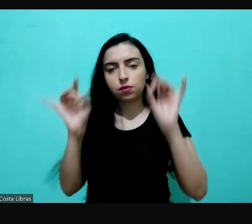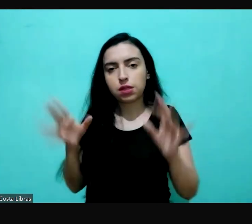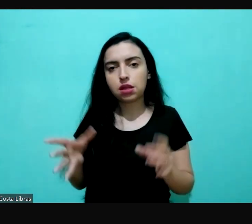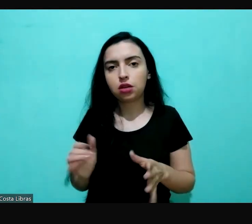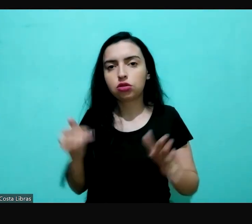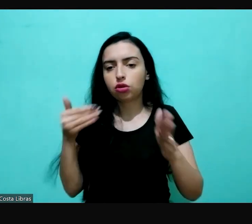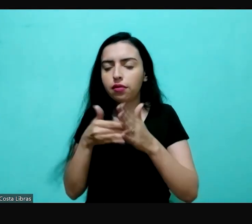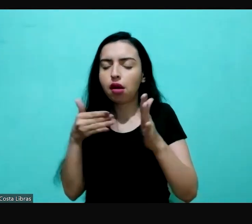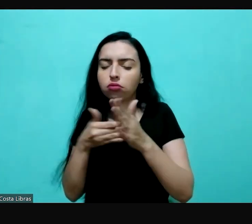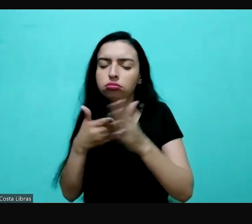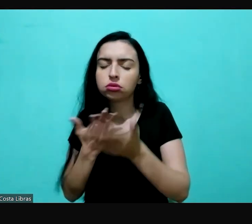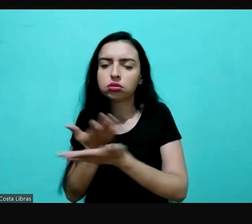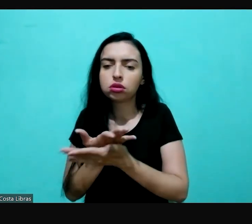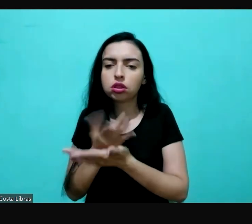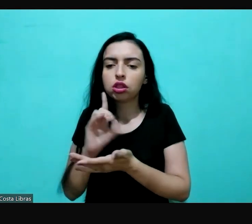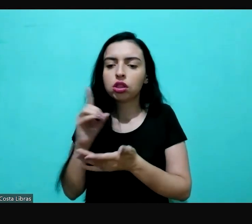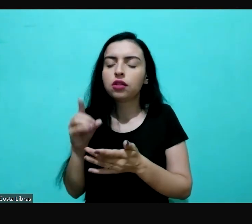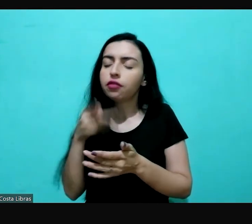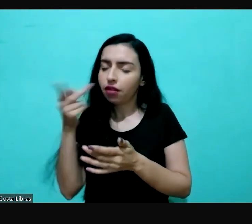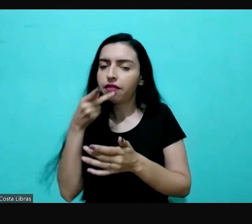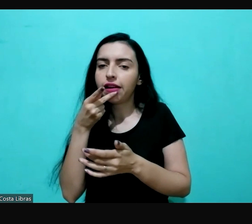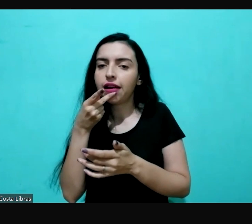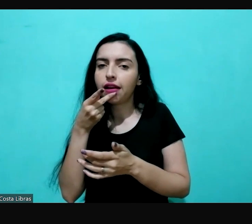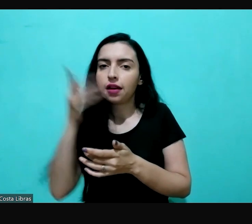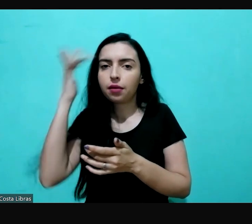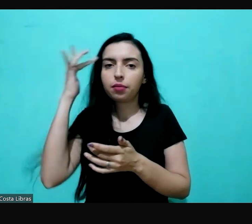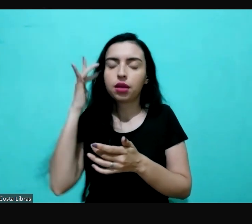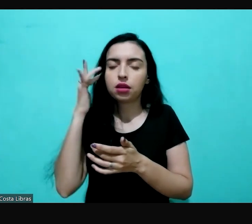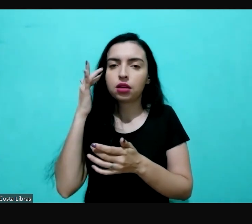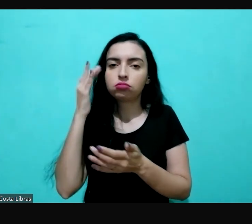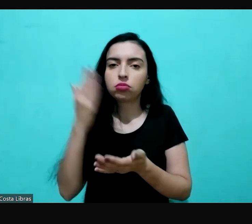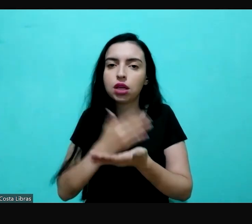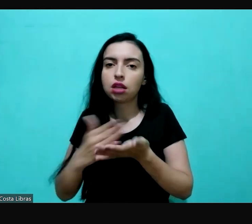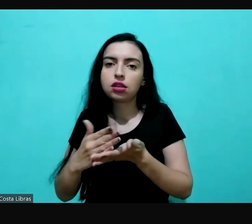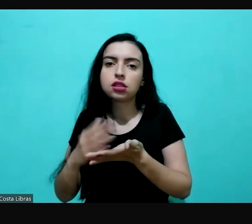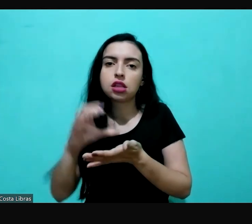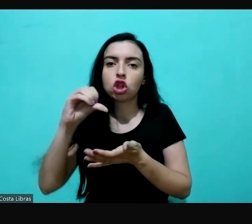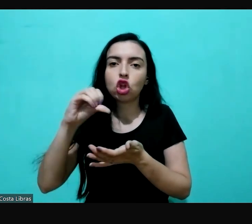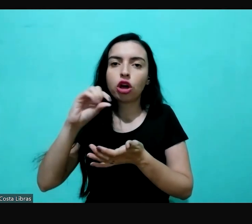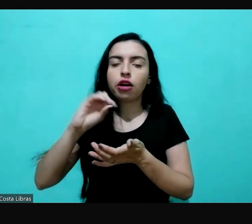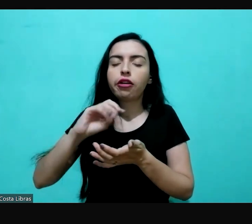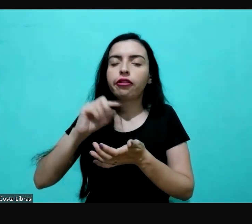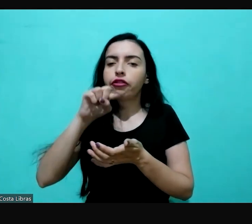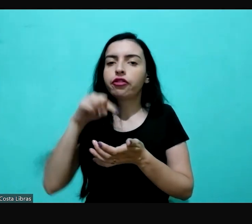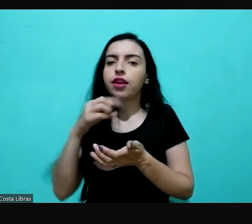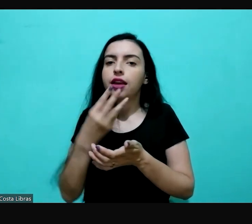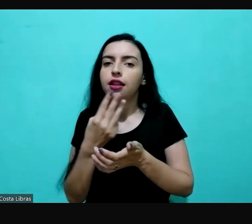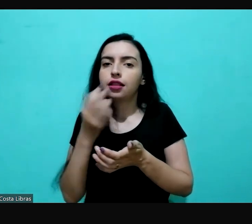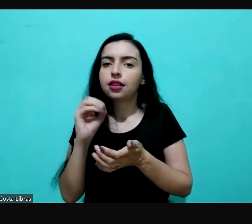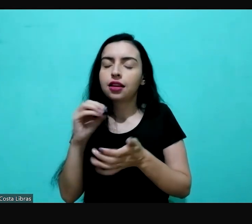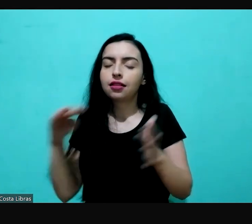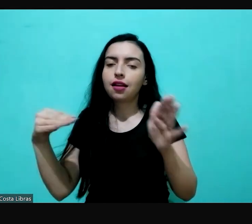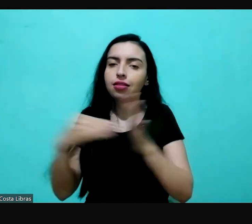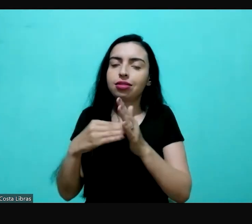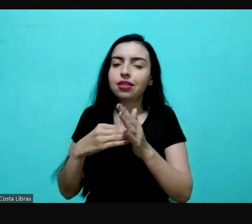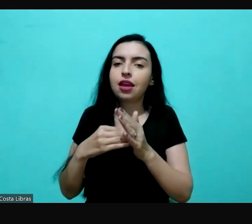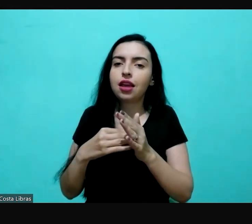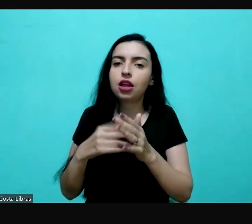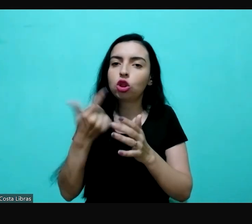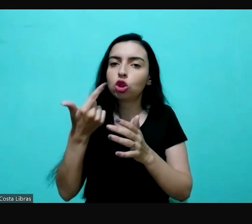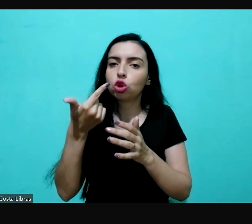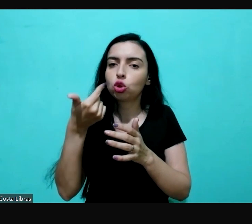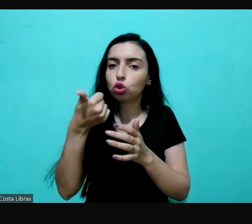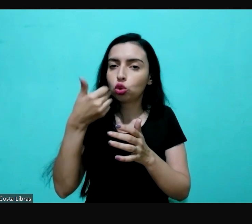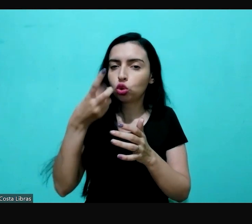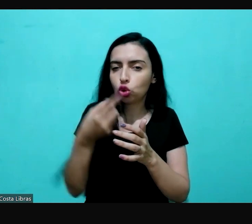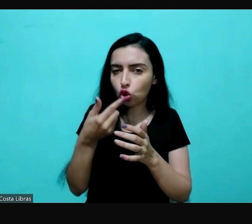desse departamento vai falar amanhã, começa às 9h30, das 9h30 ao meio-dia e meio lá, porque é um tema que nós não